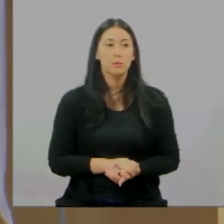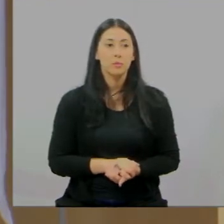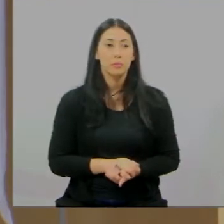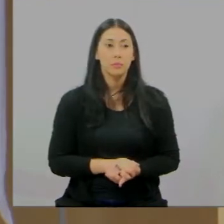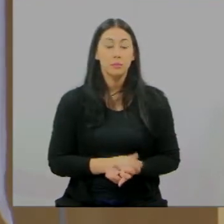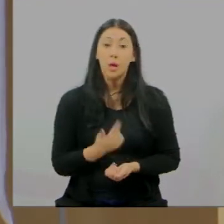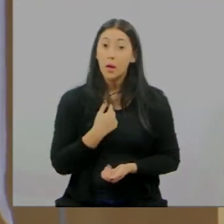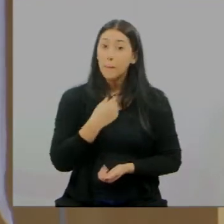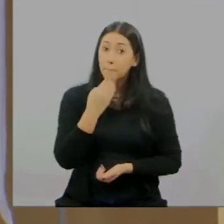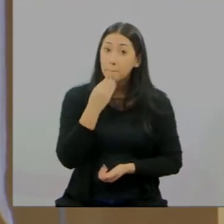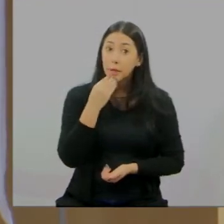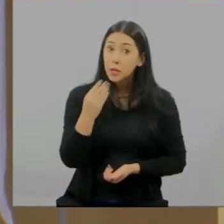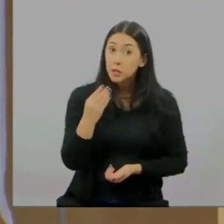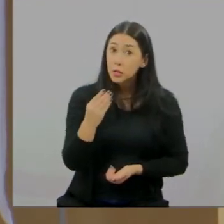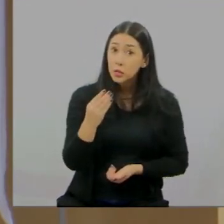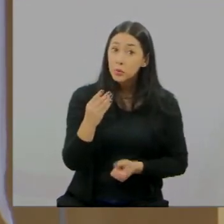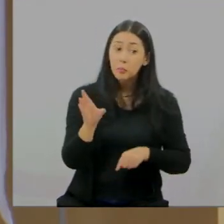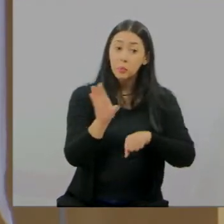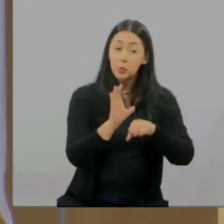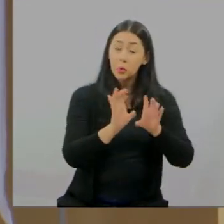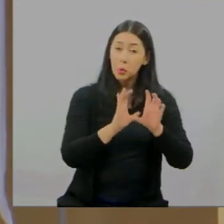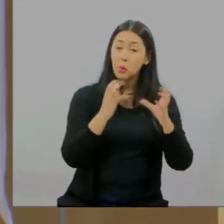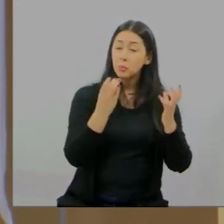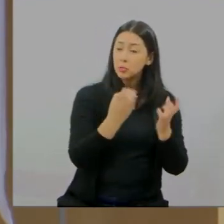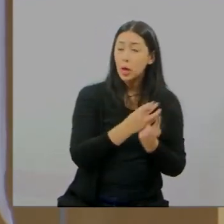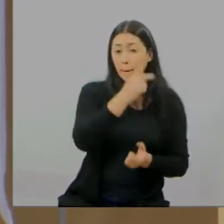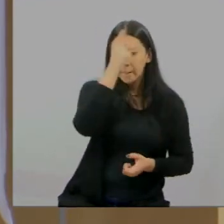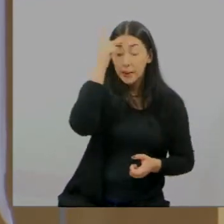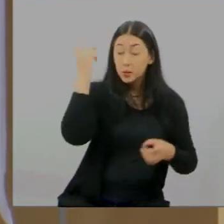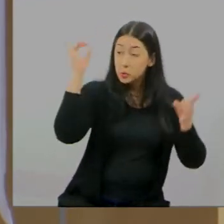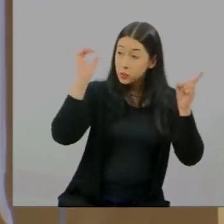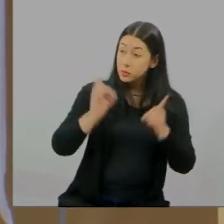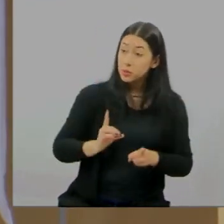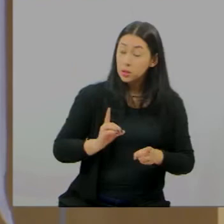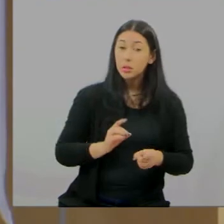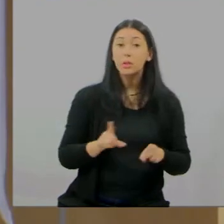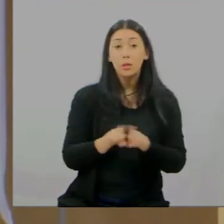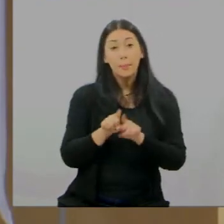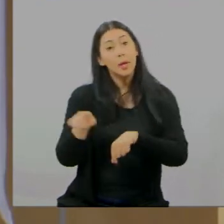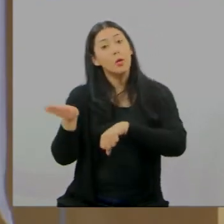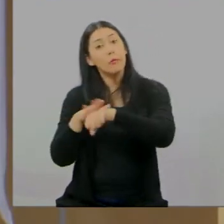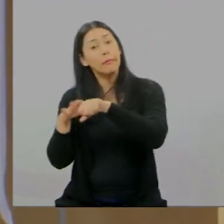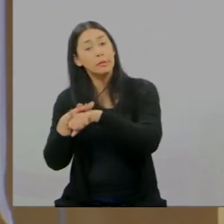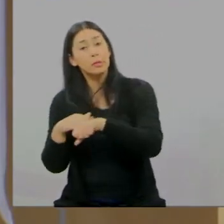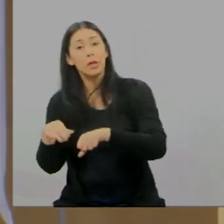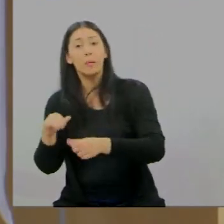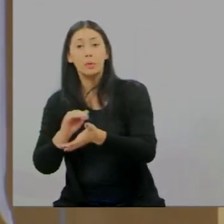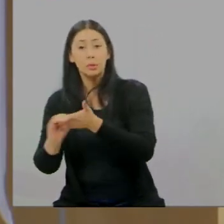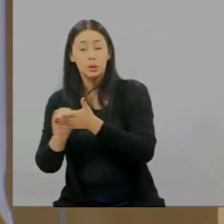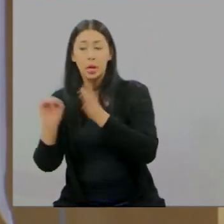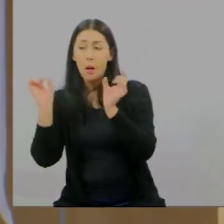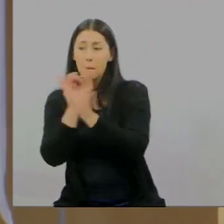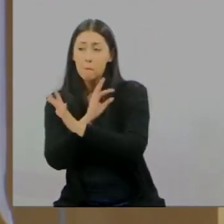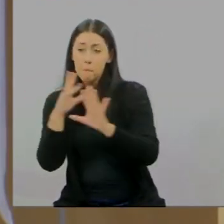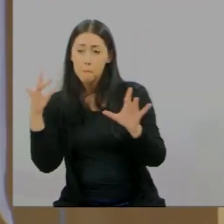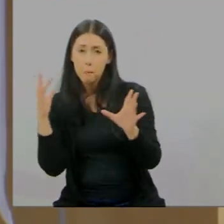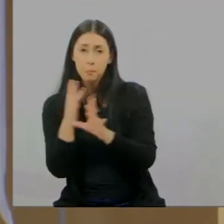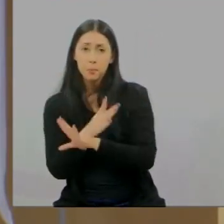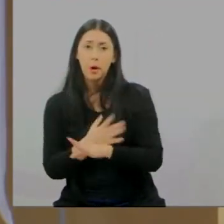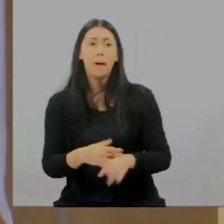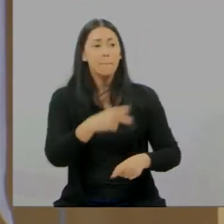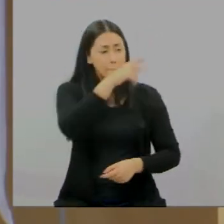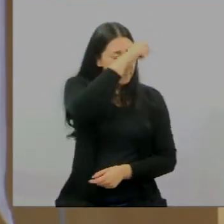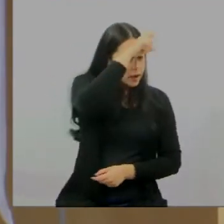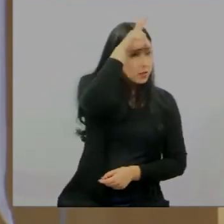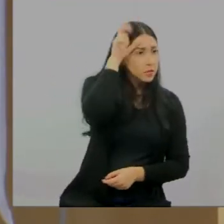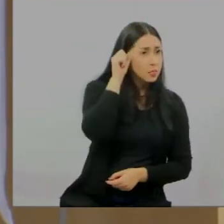É um pedido do Conselho da Pessoa com Deficiência. Foi discutido com a mobilidade urbana. Promotoria da prefeitura presente.